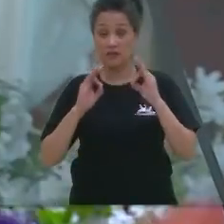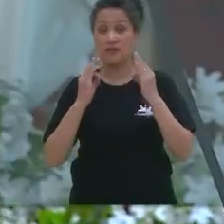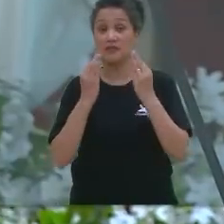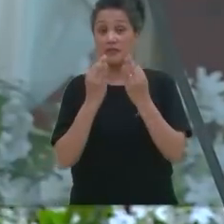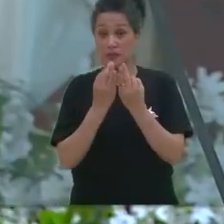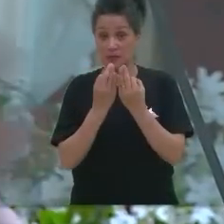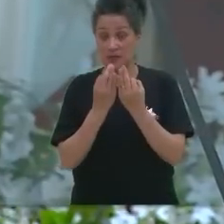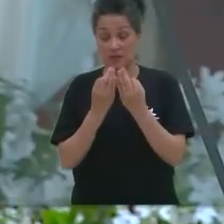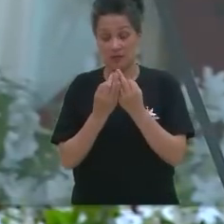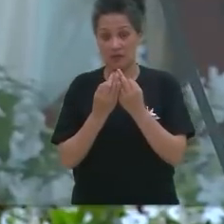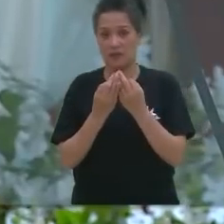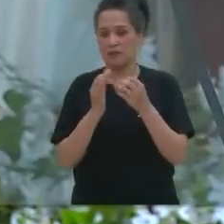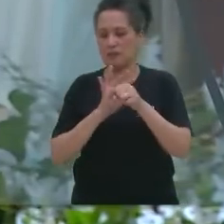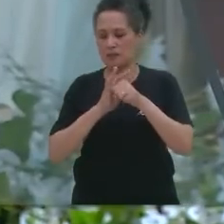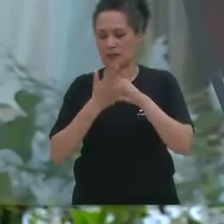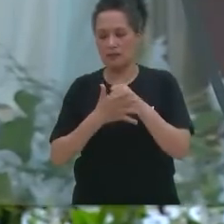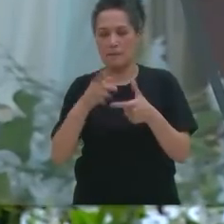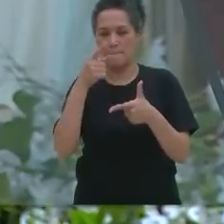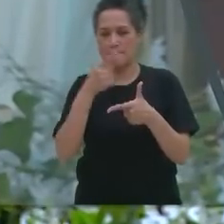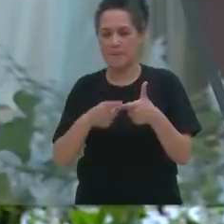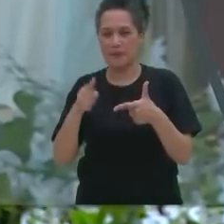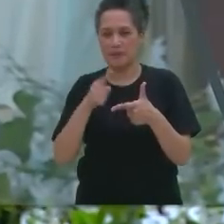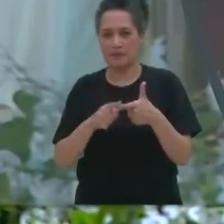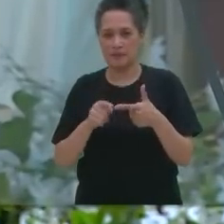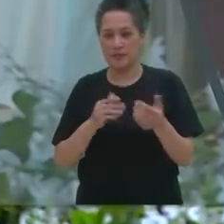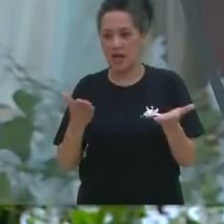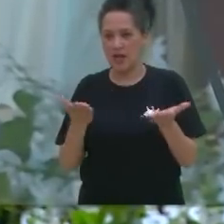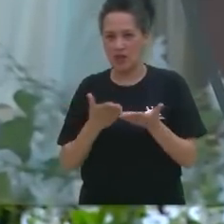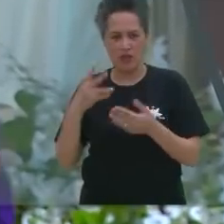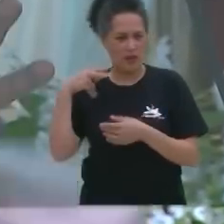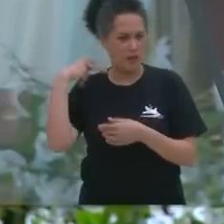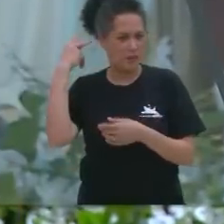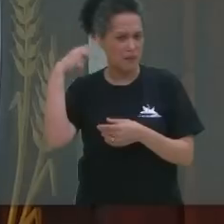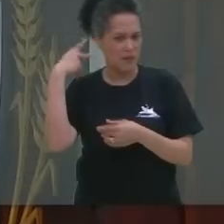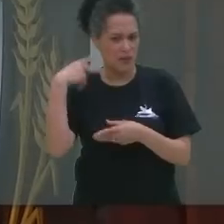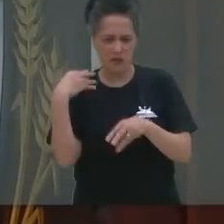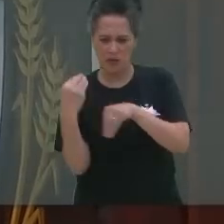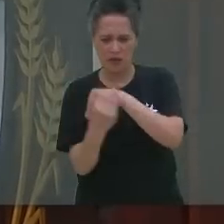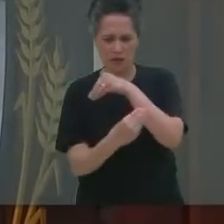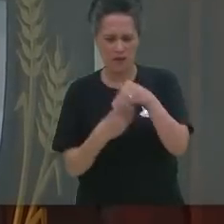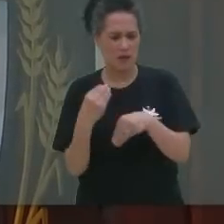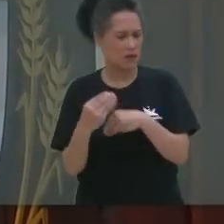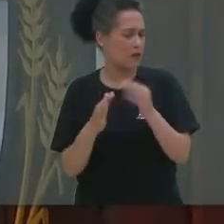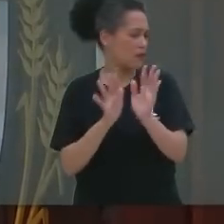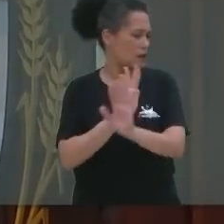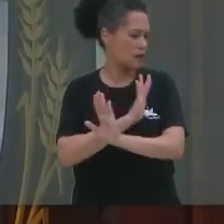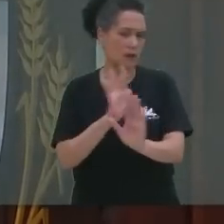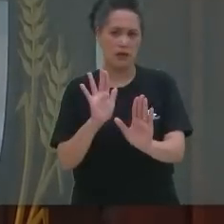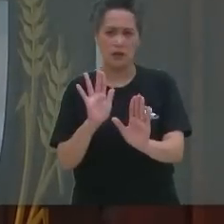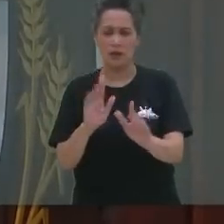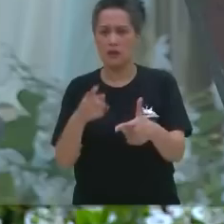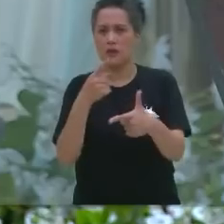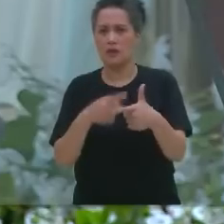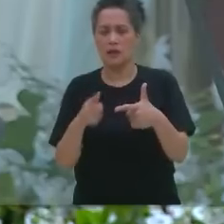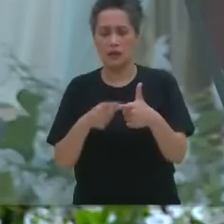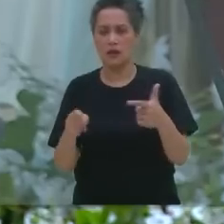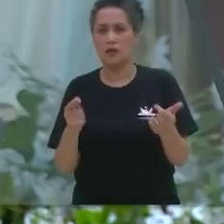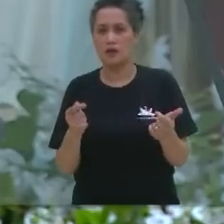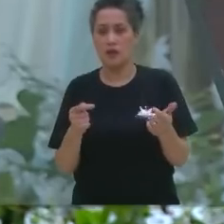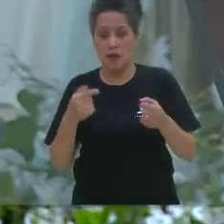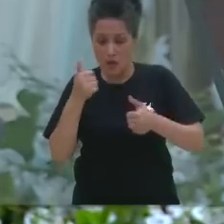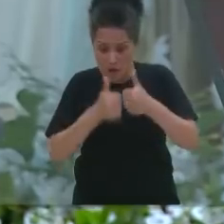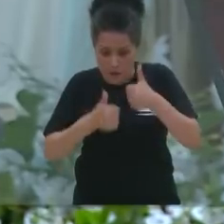um problema, agora foi com a política, é tudo é motivo de briga. Foi política, é briga. Jogo de futebol é